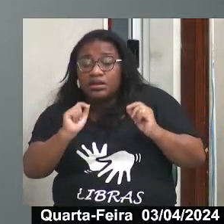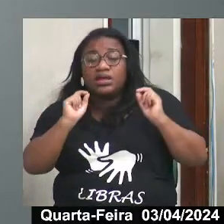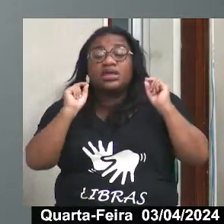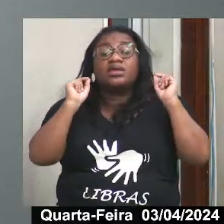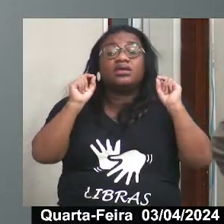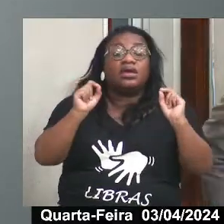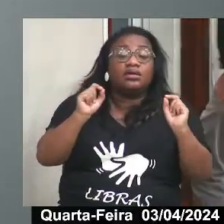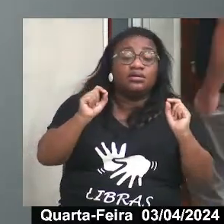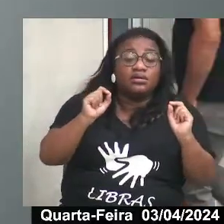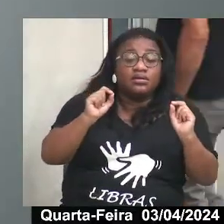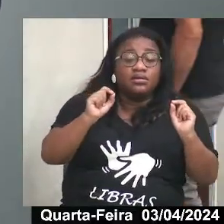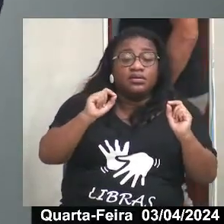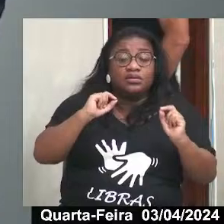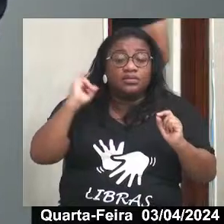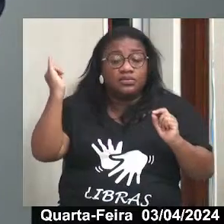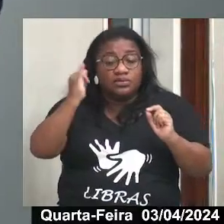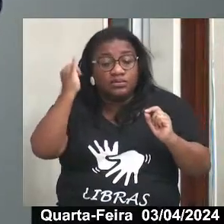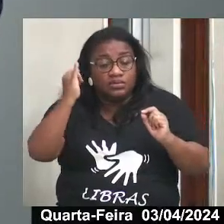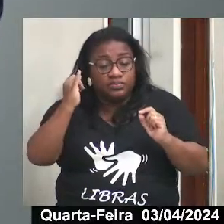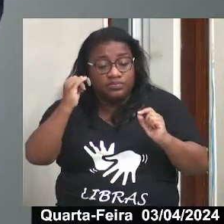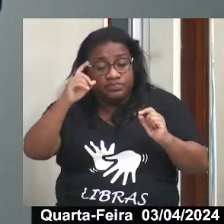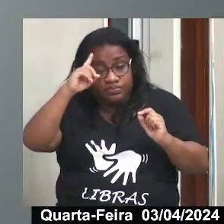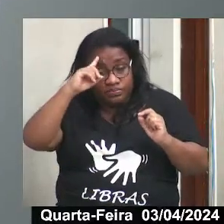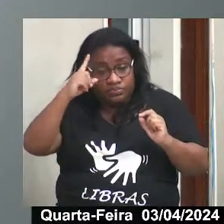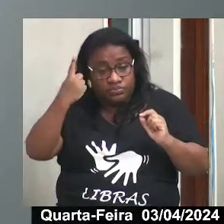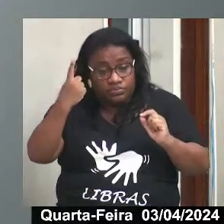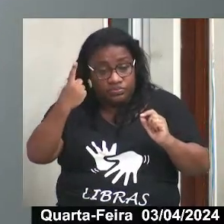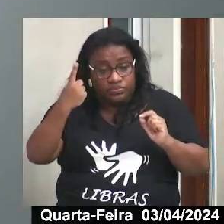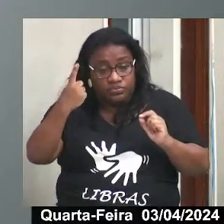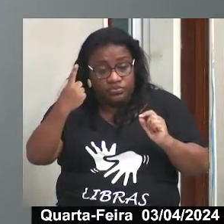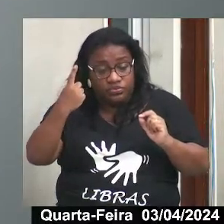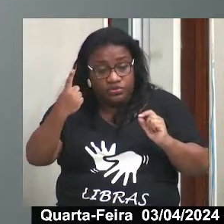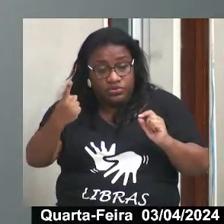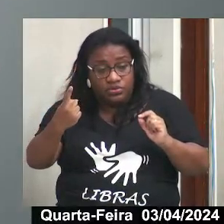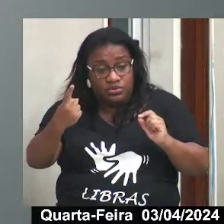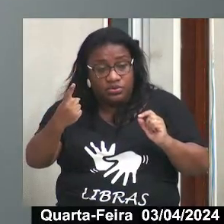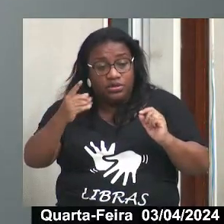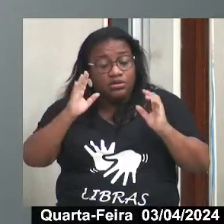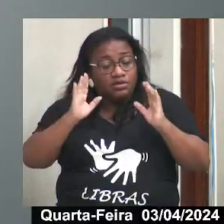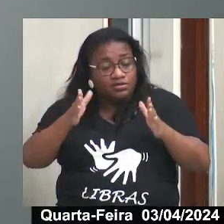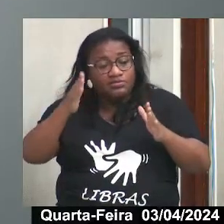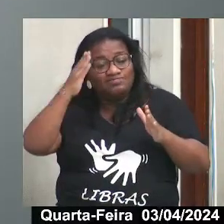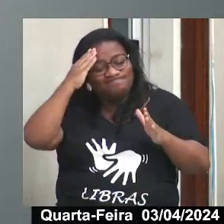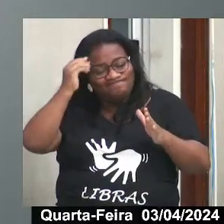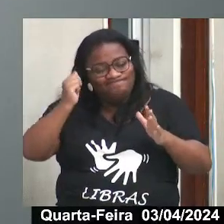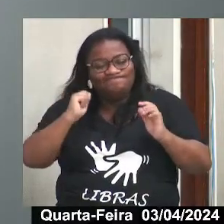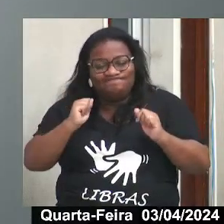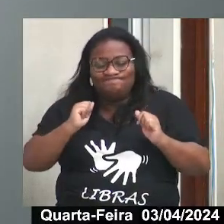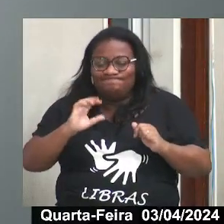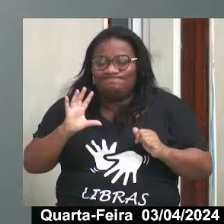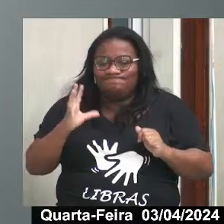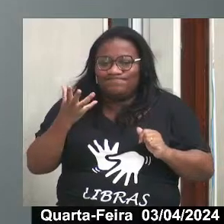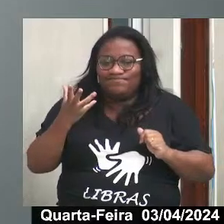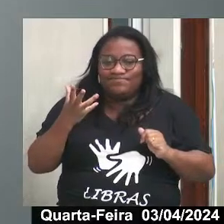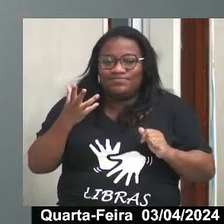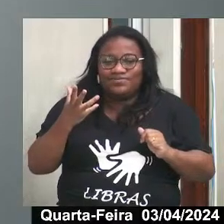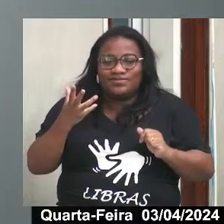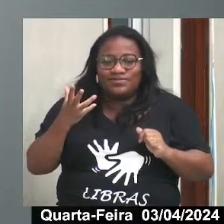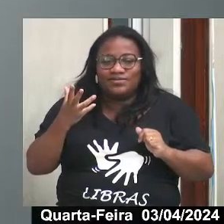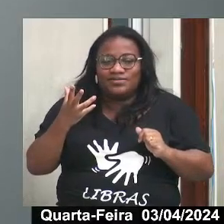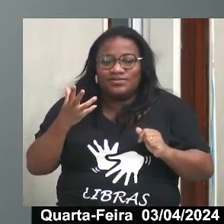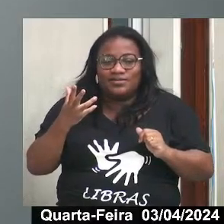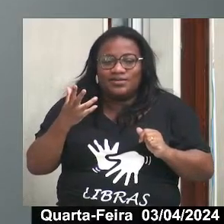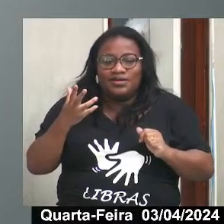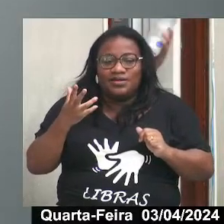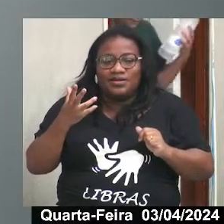É interessante, vereadores, que desde o dia 1 deste mandato, eu sabia que isso poderia acontecer. Tanto é que